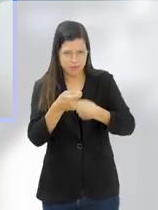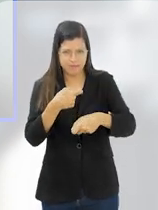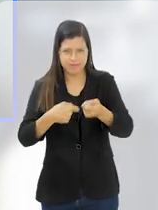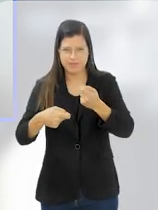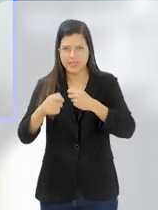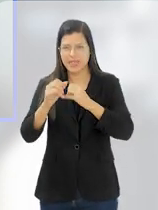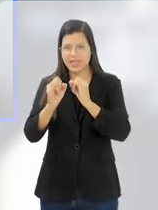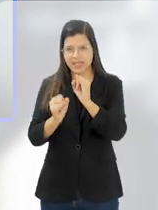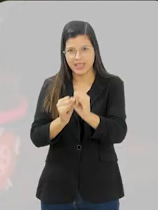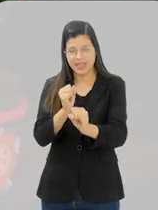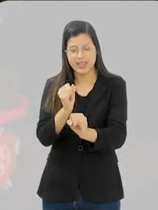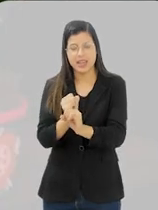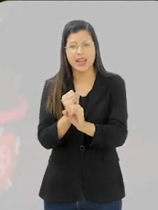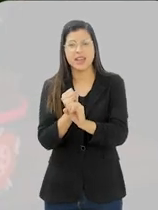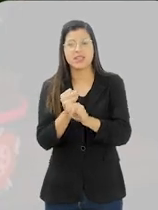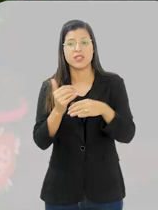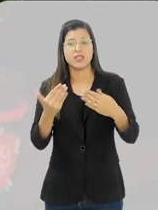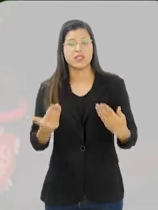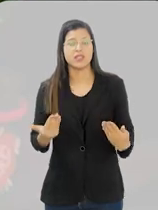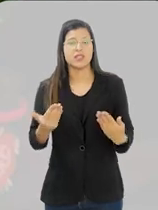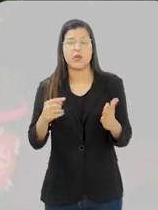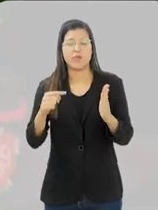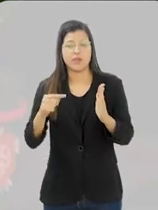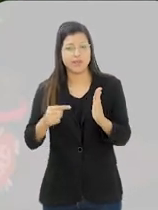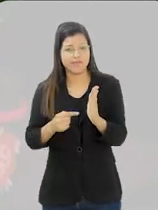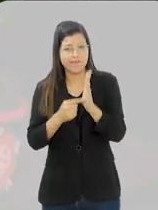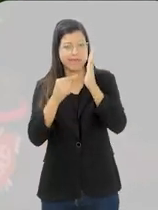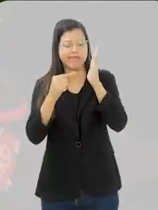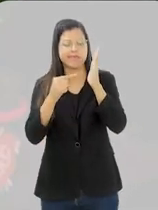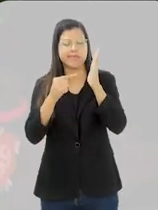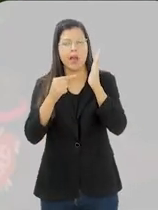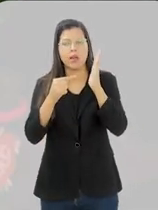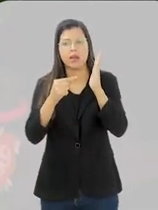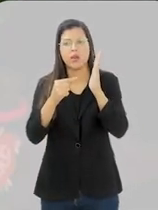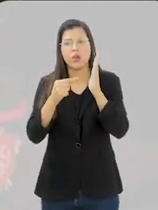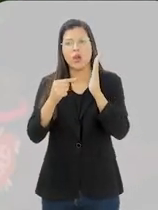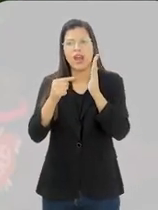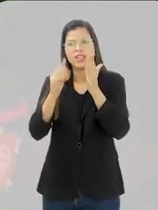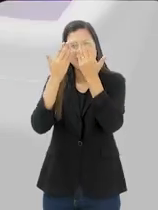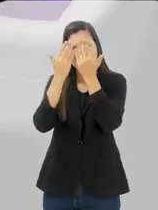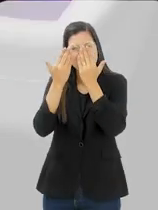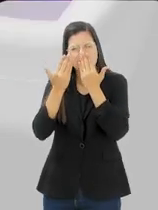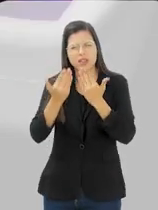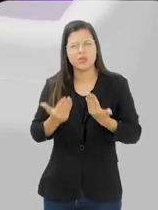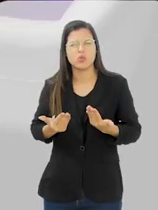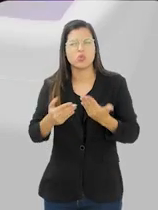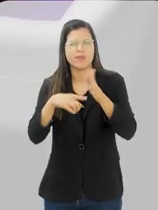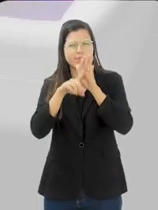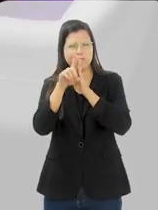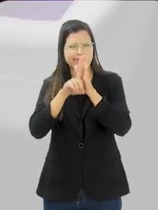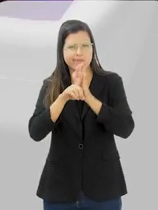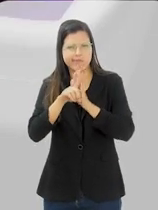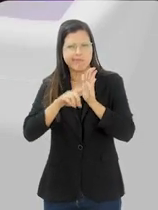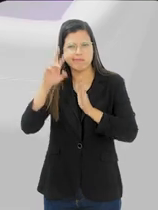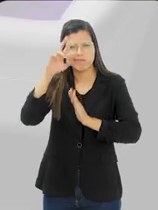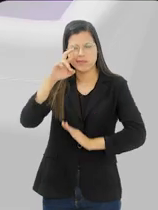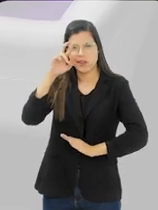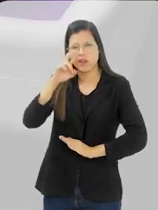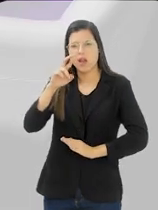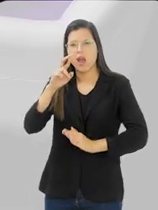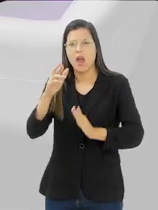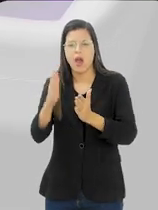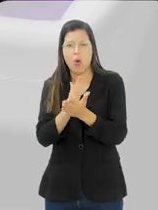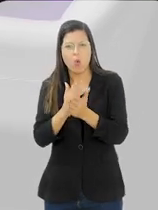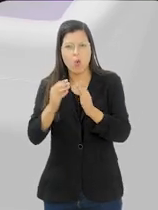na internet. Então, em relação a essa denúncia, a gente monitorou perfis de alguns influenciadores mirins